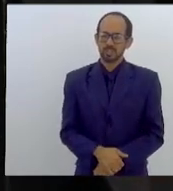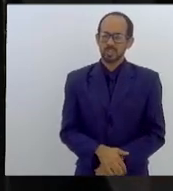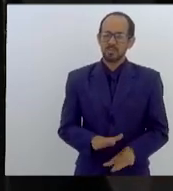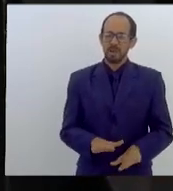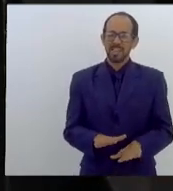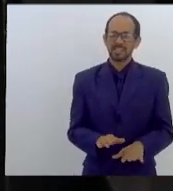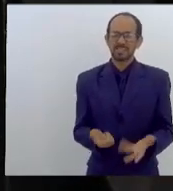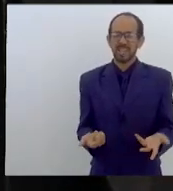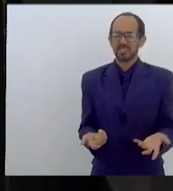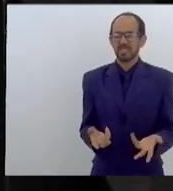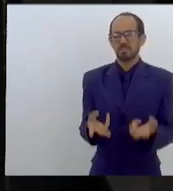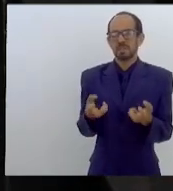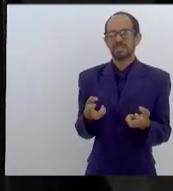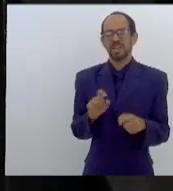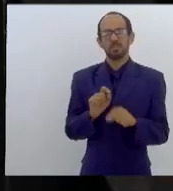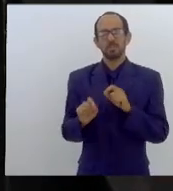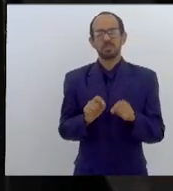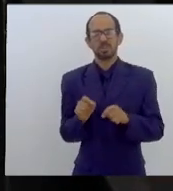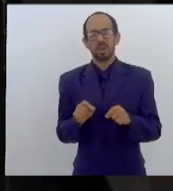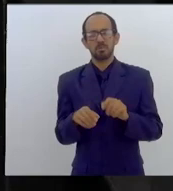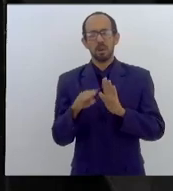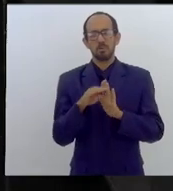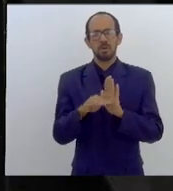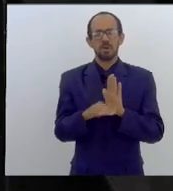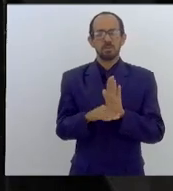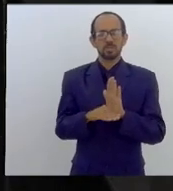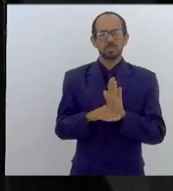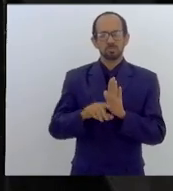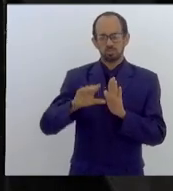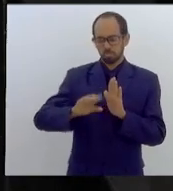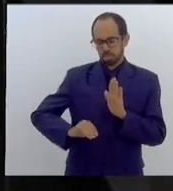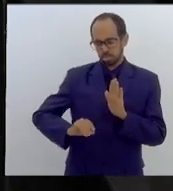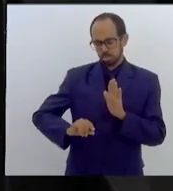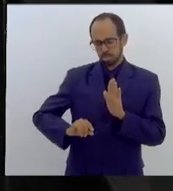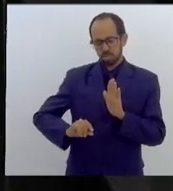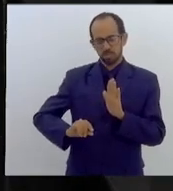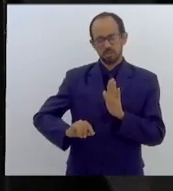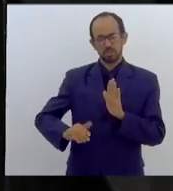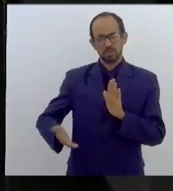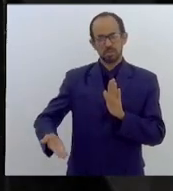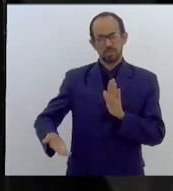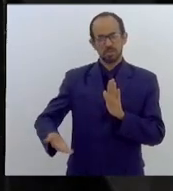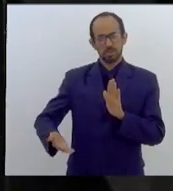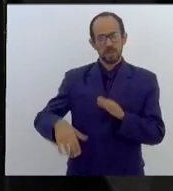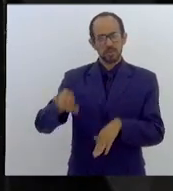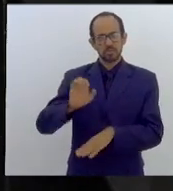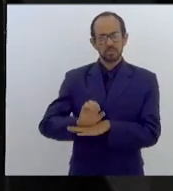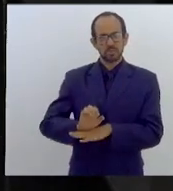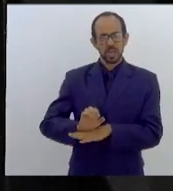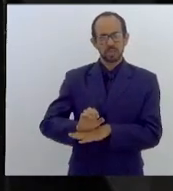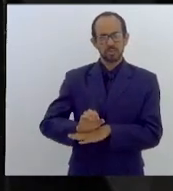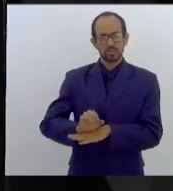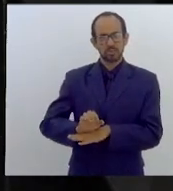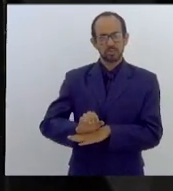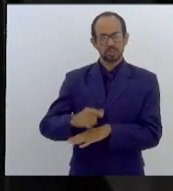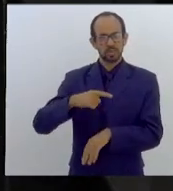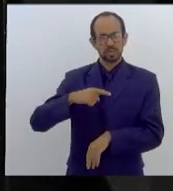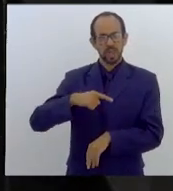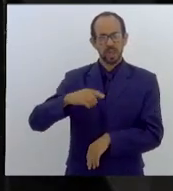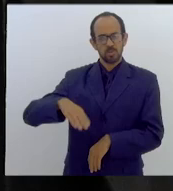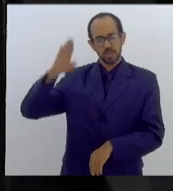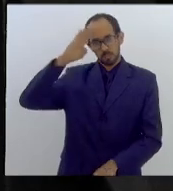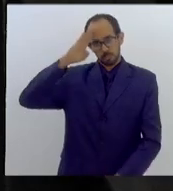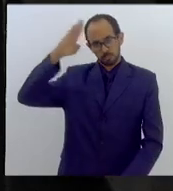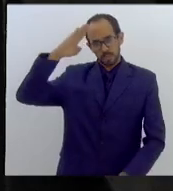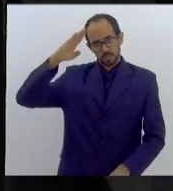vê uma programação inferiorizada, apequenada, para um Estado que tem como a sua principal